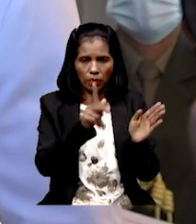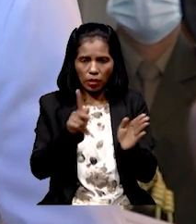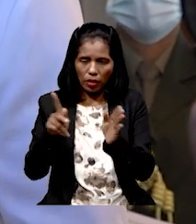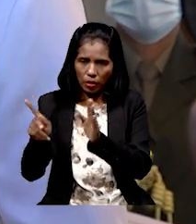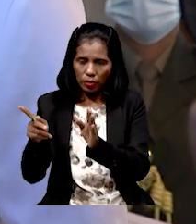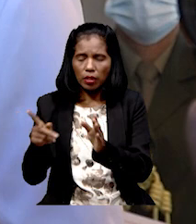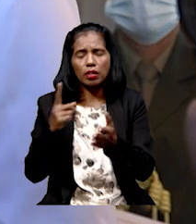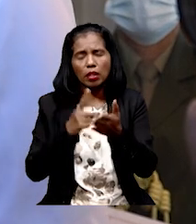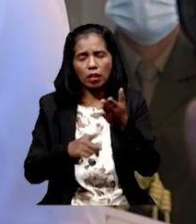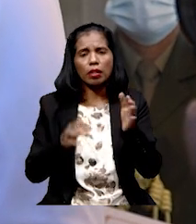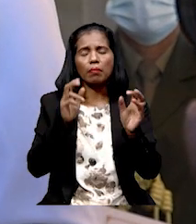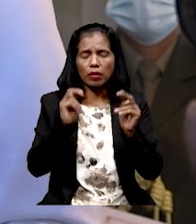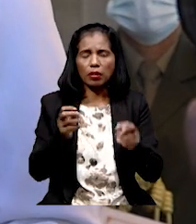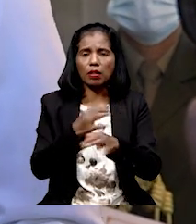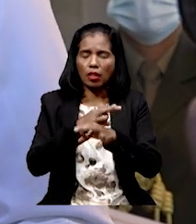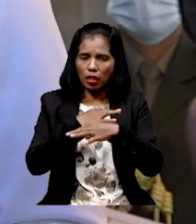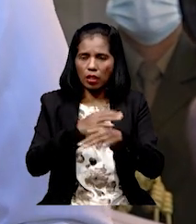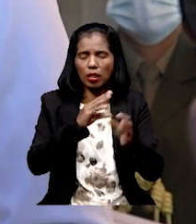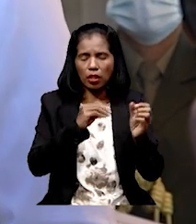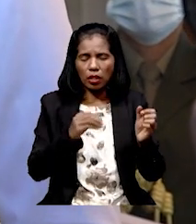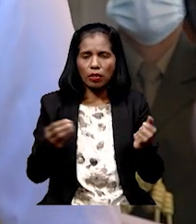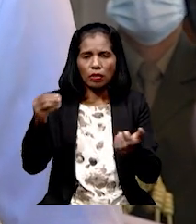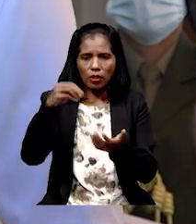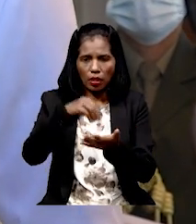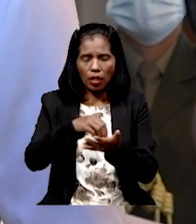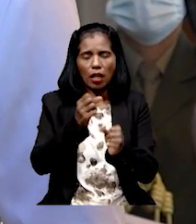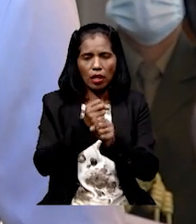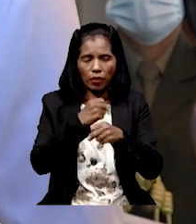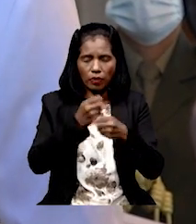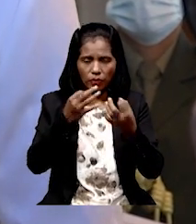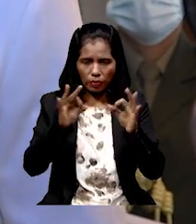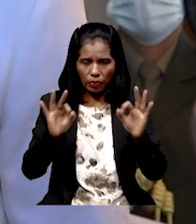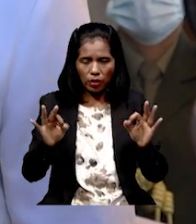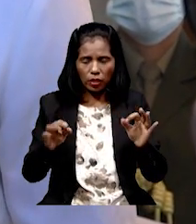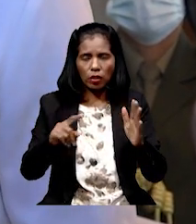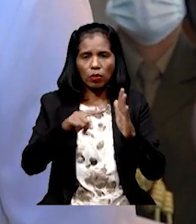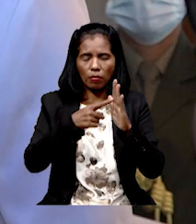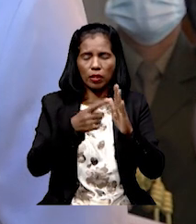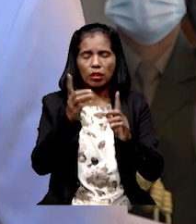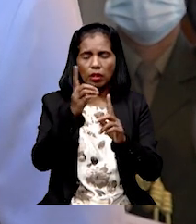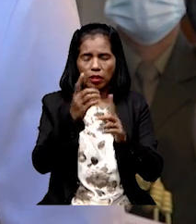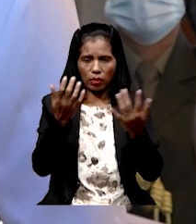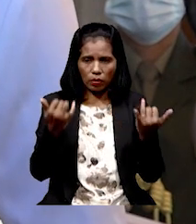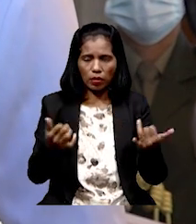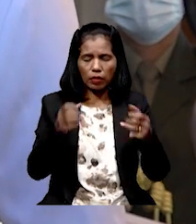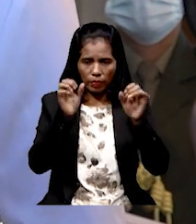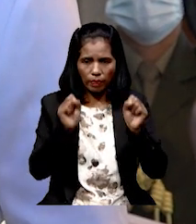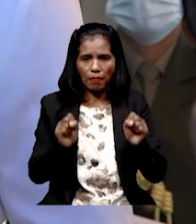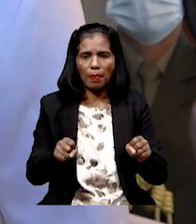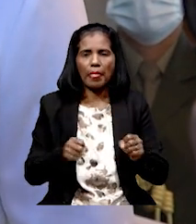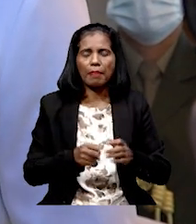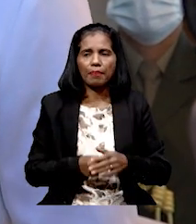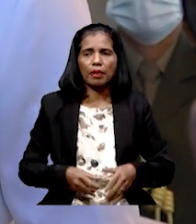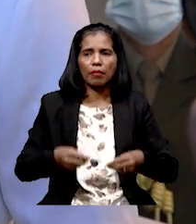precisa radia ou reforma, e daí a partir de hoje em diante, mas que foi em Belém.